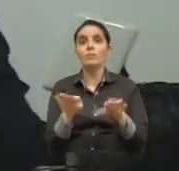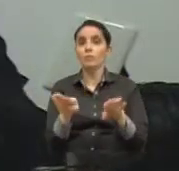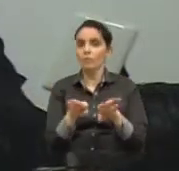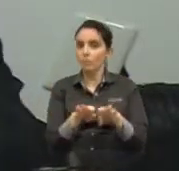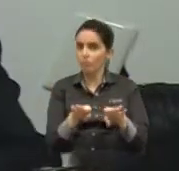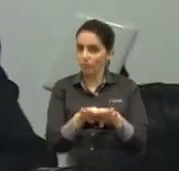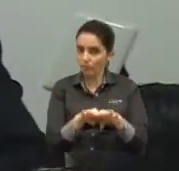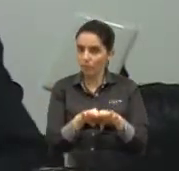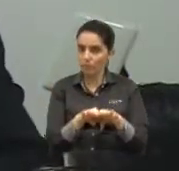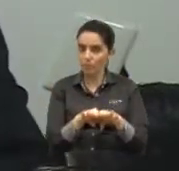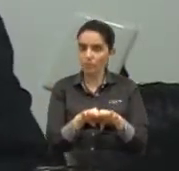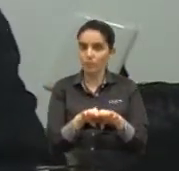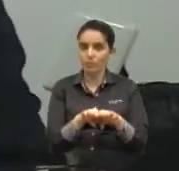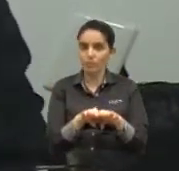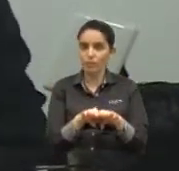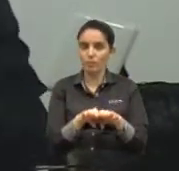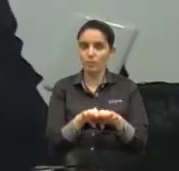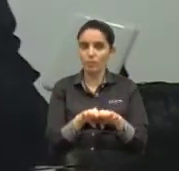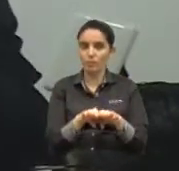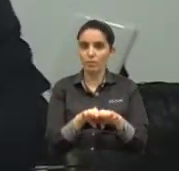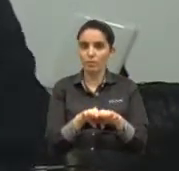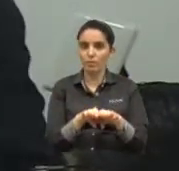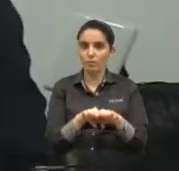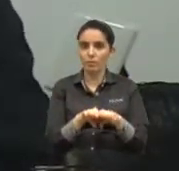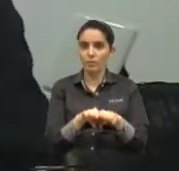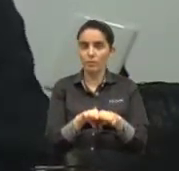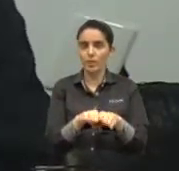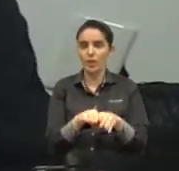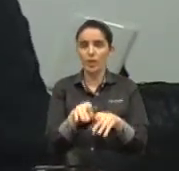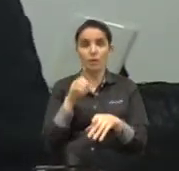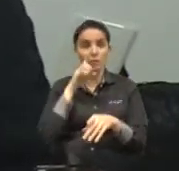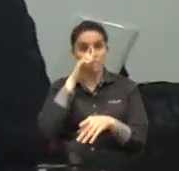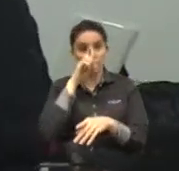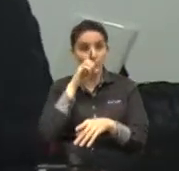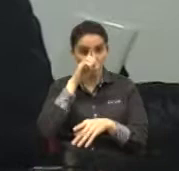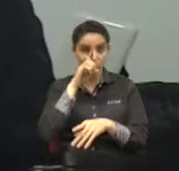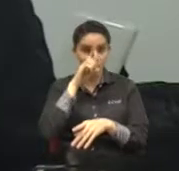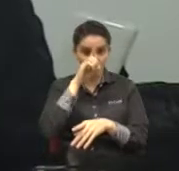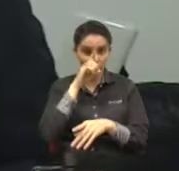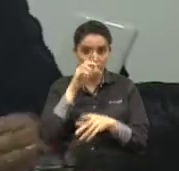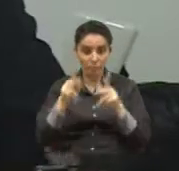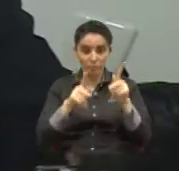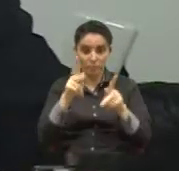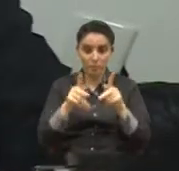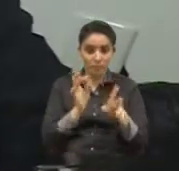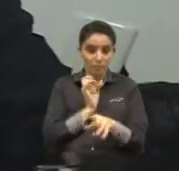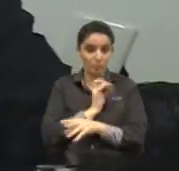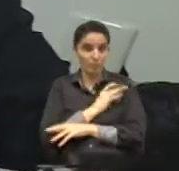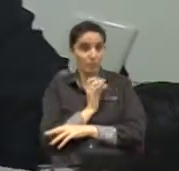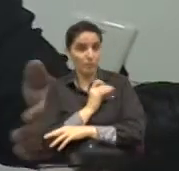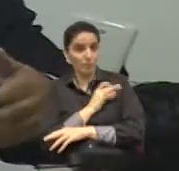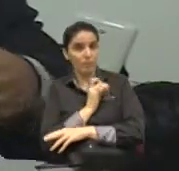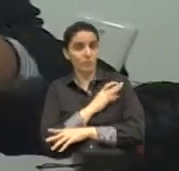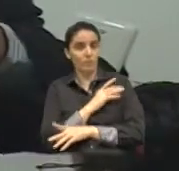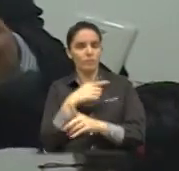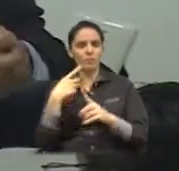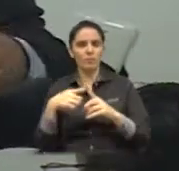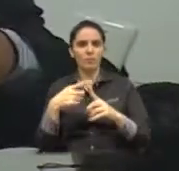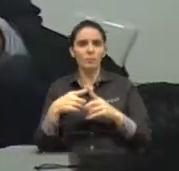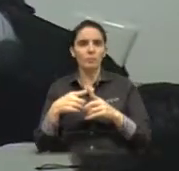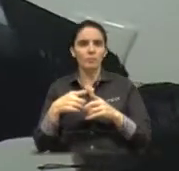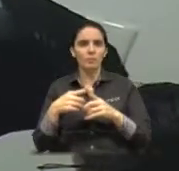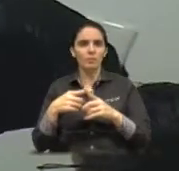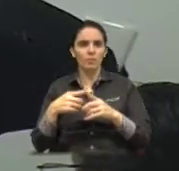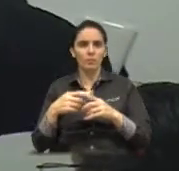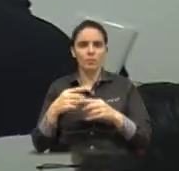ele traz uma insegurança para a população de Limeira, porque ali tem um marginal que faz parte